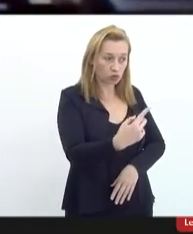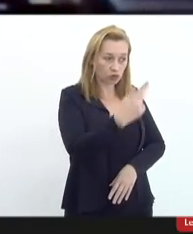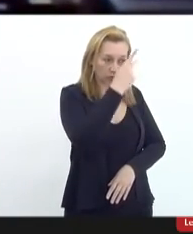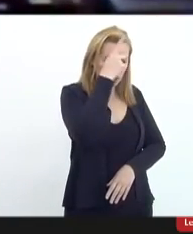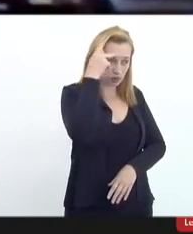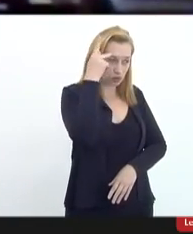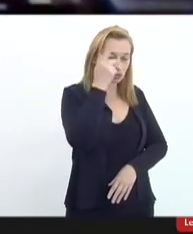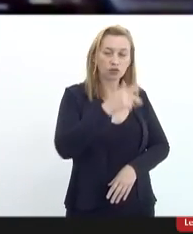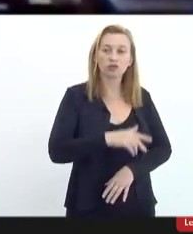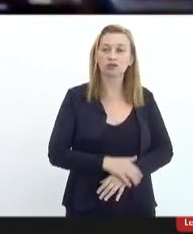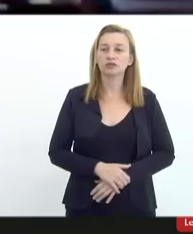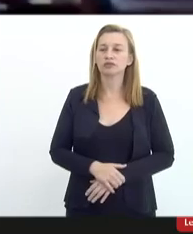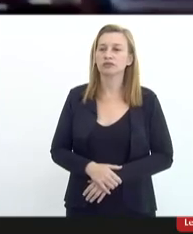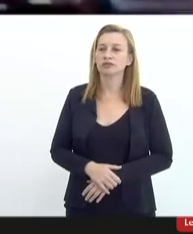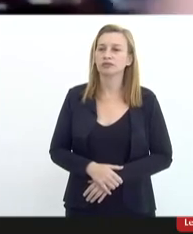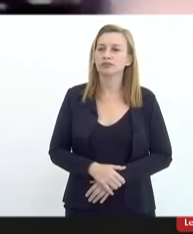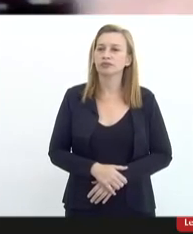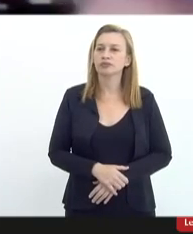com que